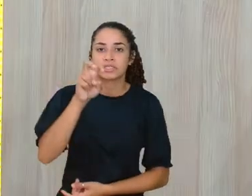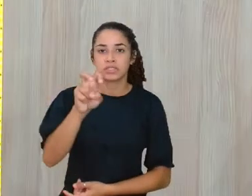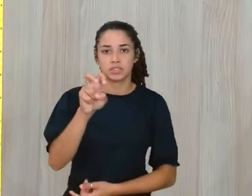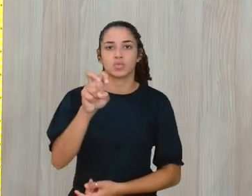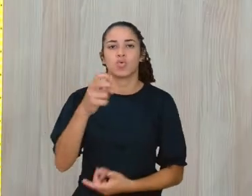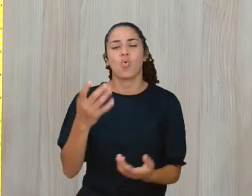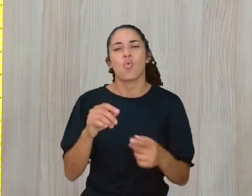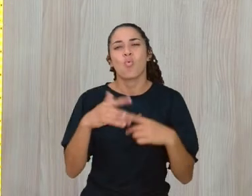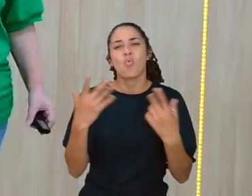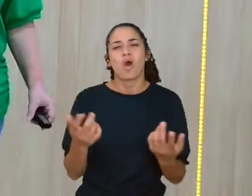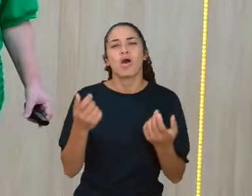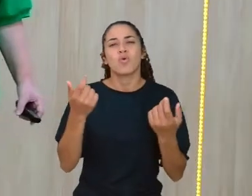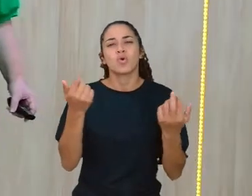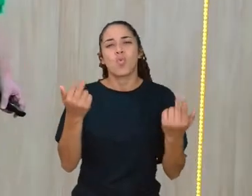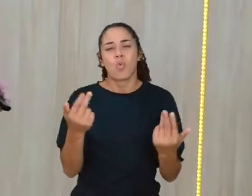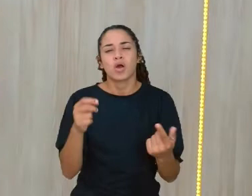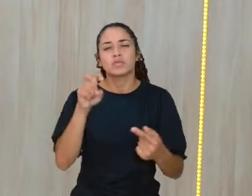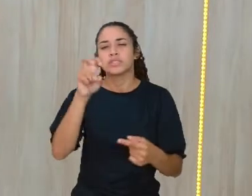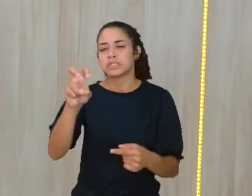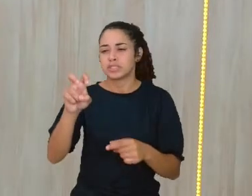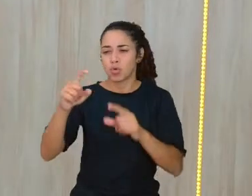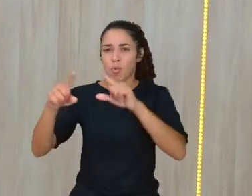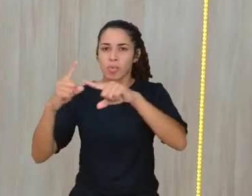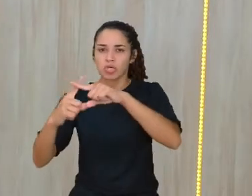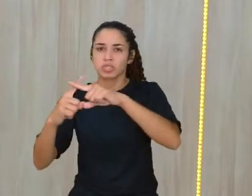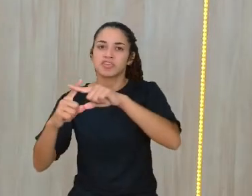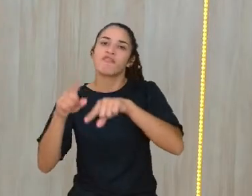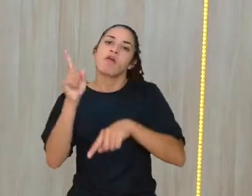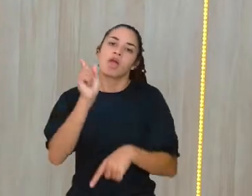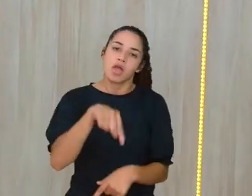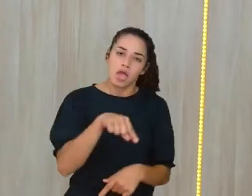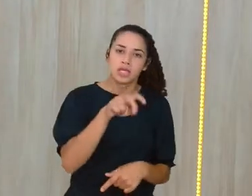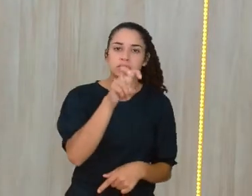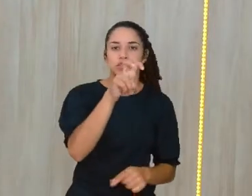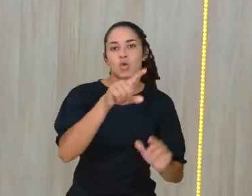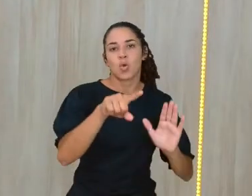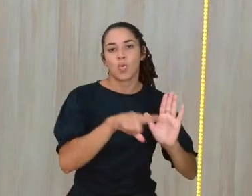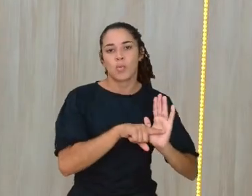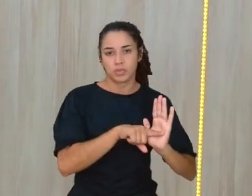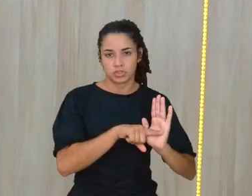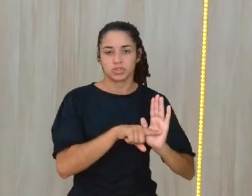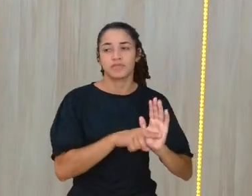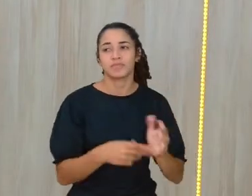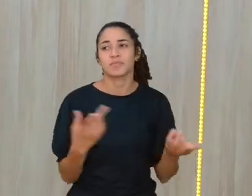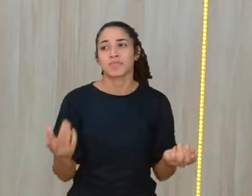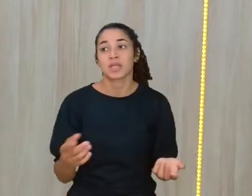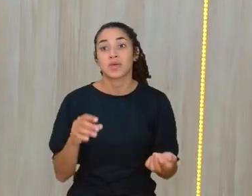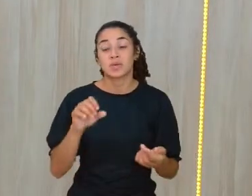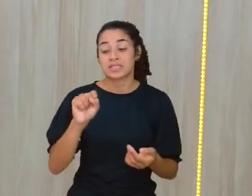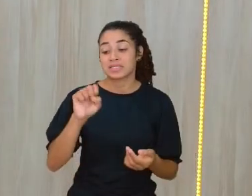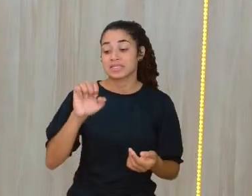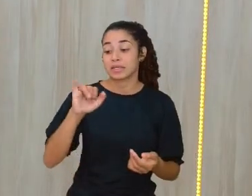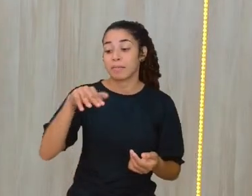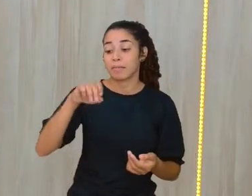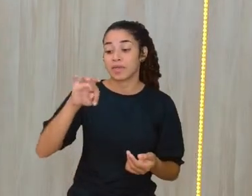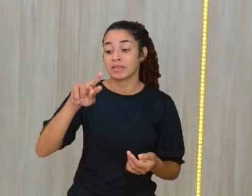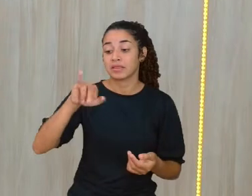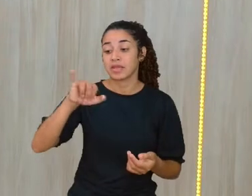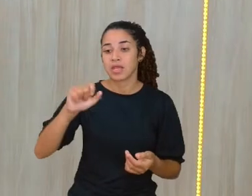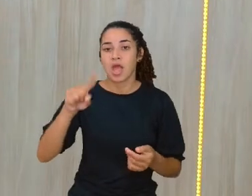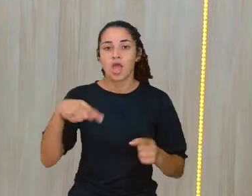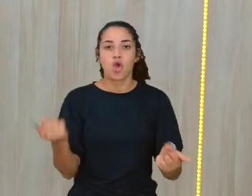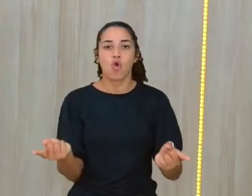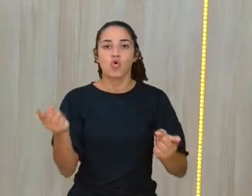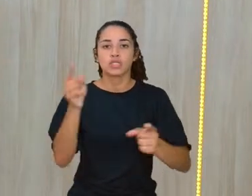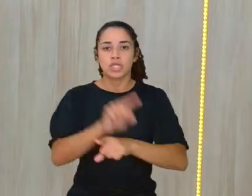5. Exato. Então, fica fácil perceber que a simetria é o oposto, tá?